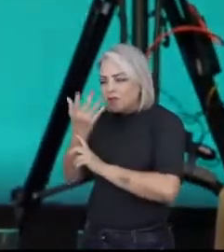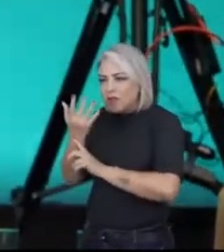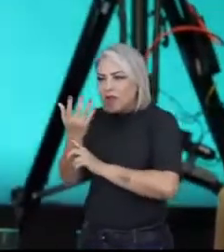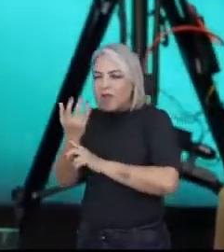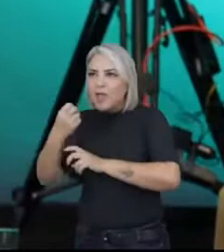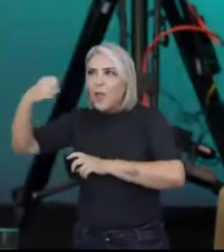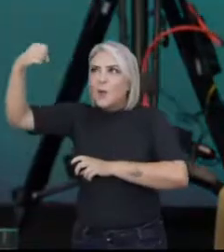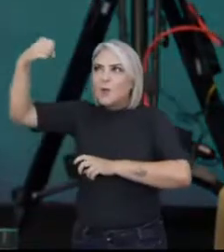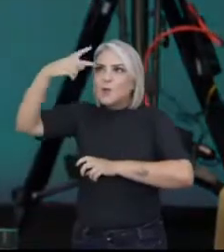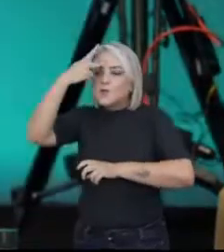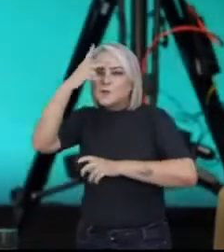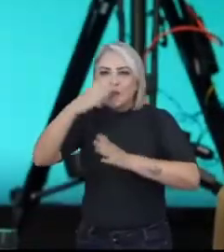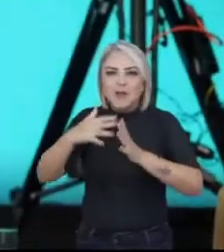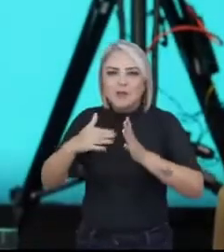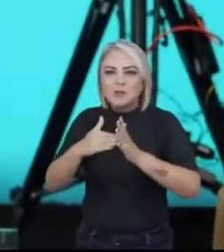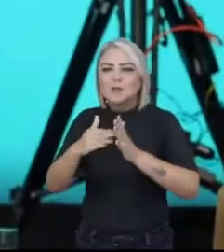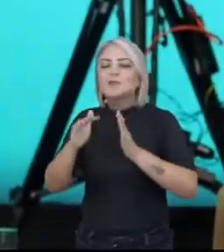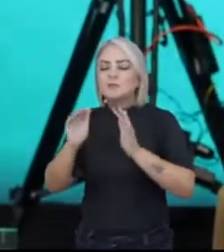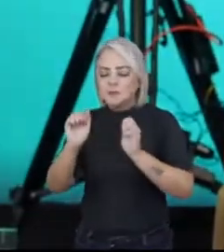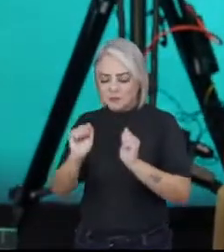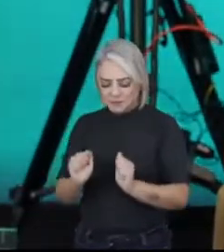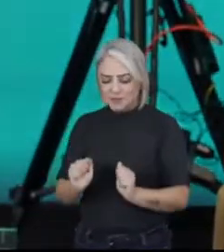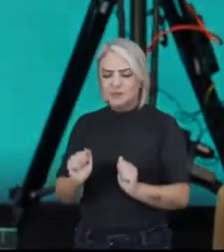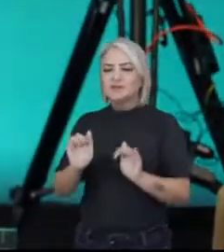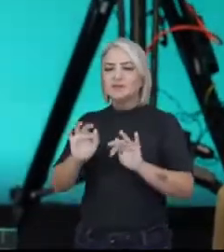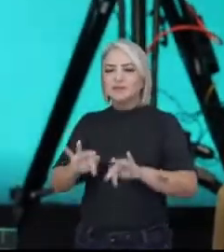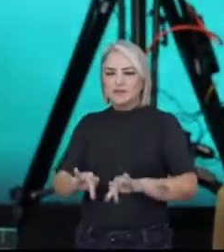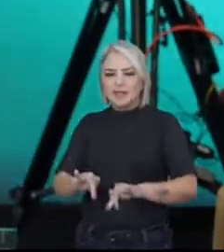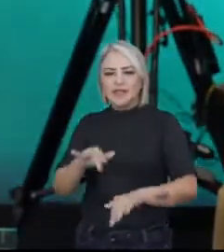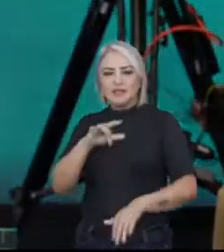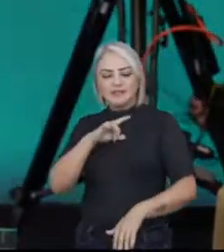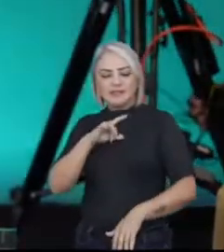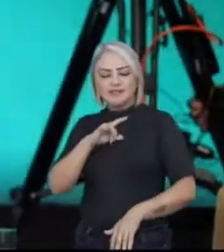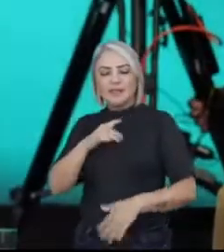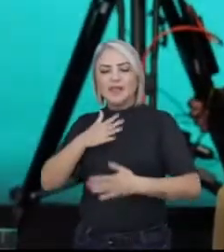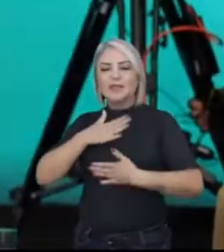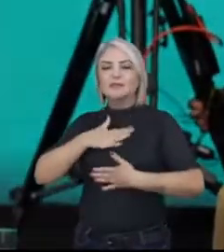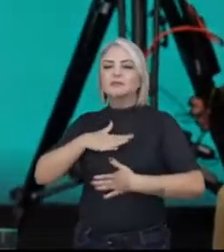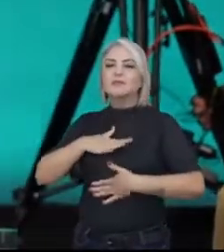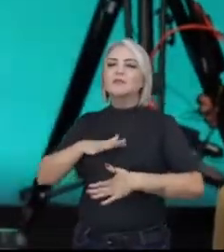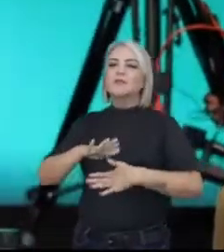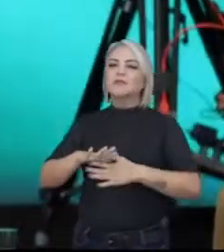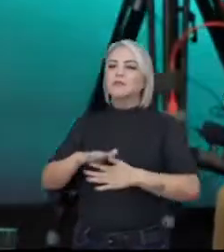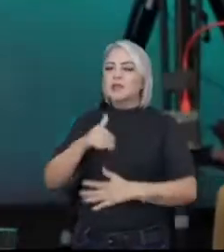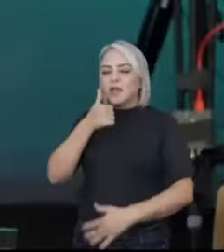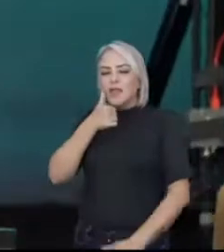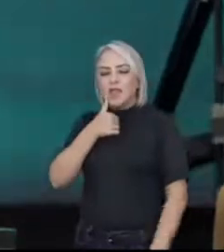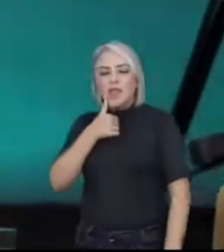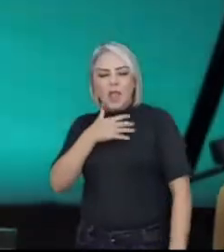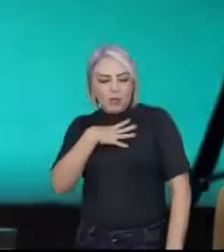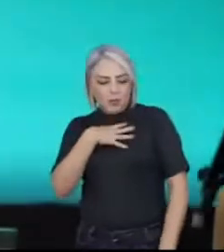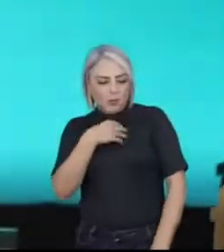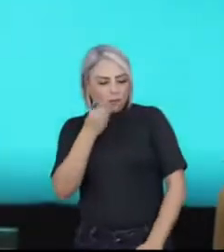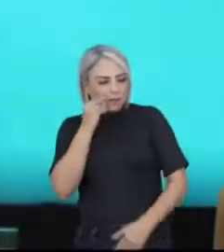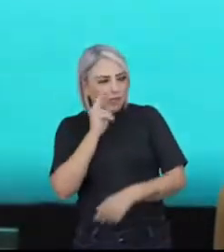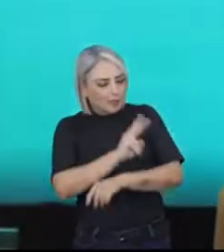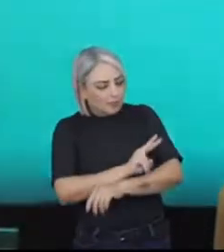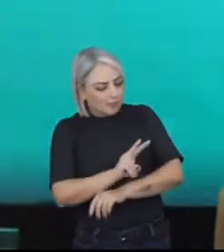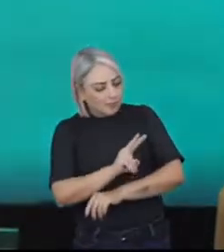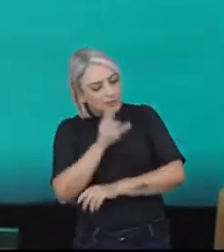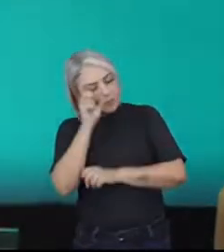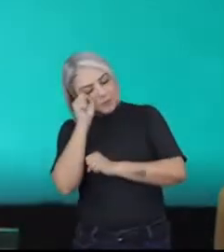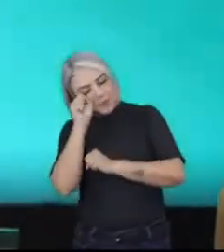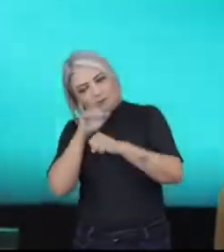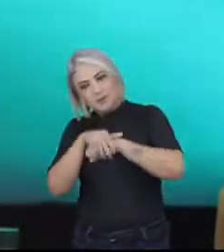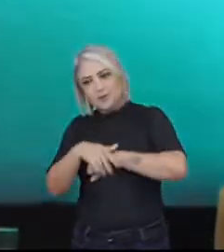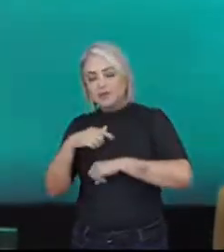pôde finalmente contemplar a serenidade de seu filho dormindo à noite. É se alegrar com